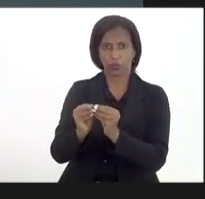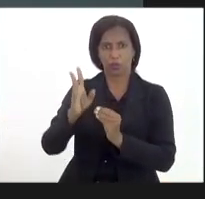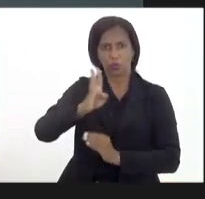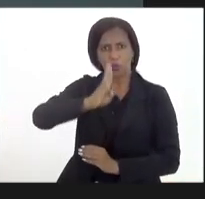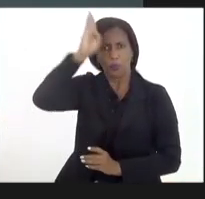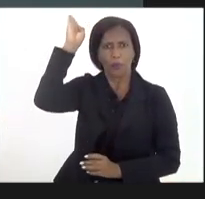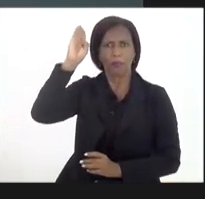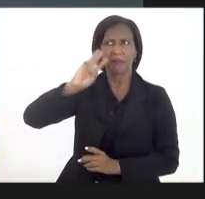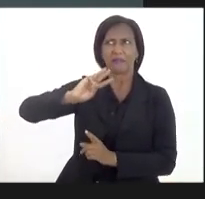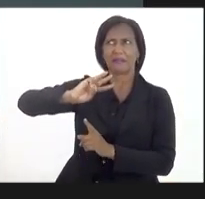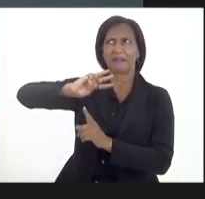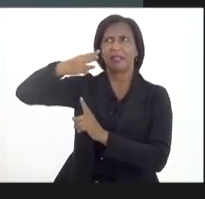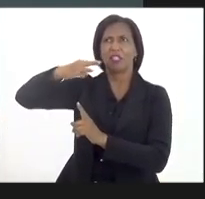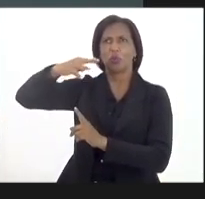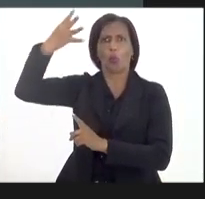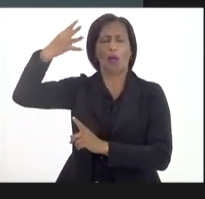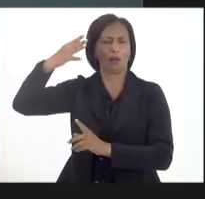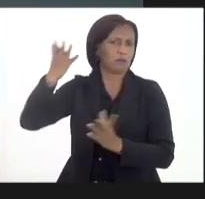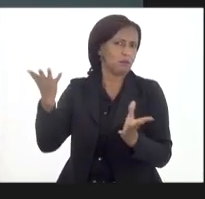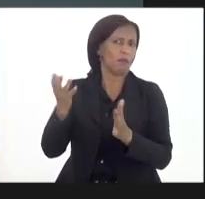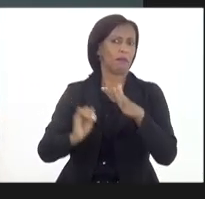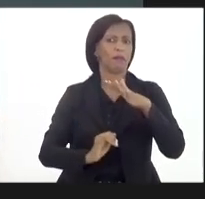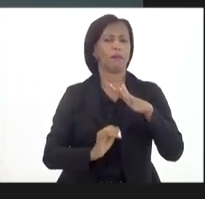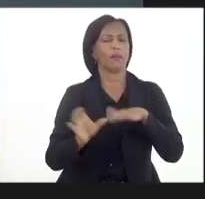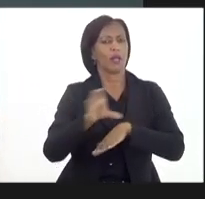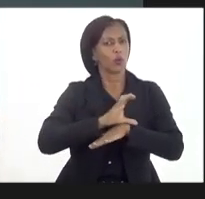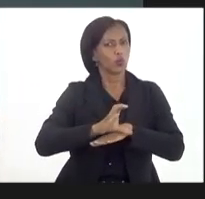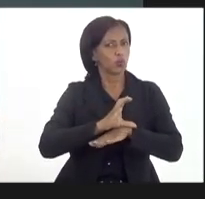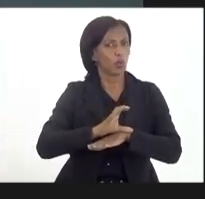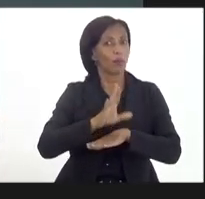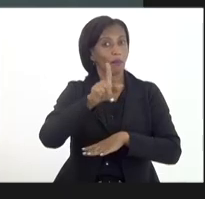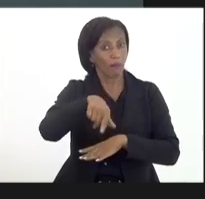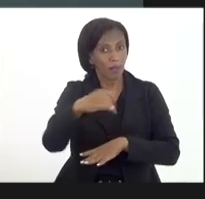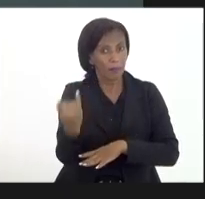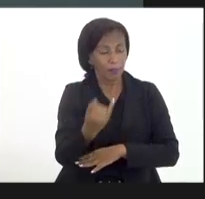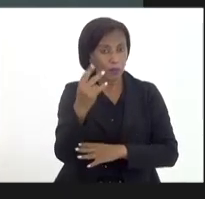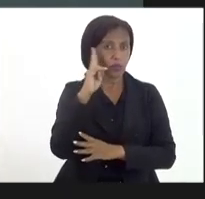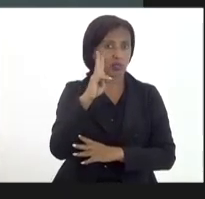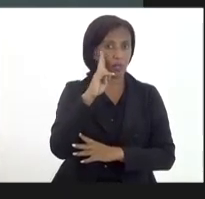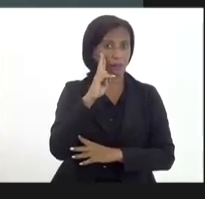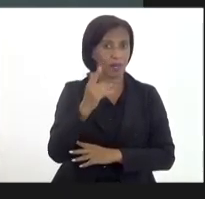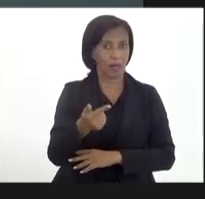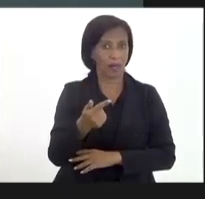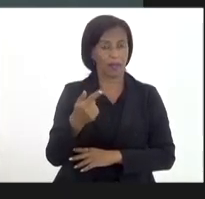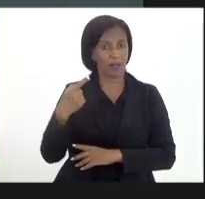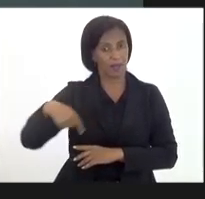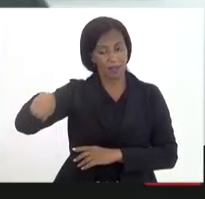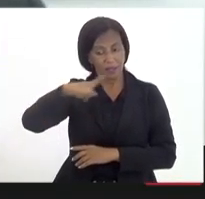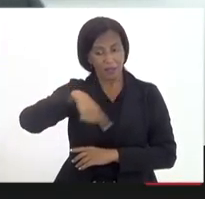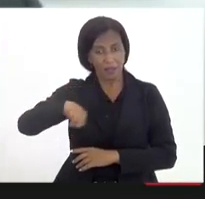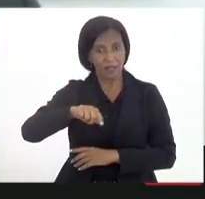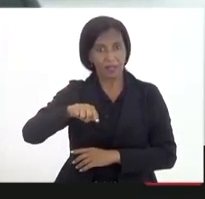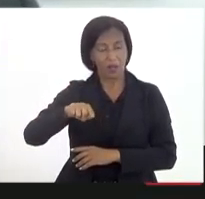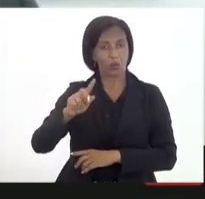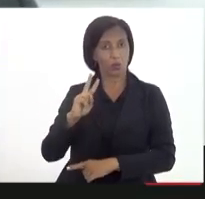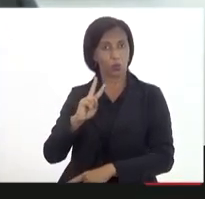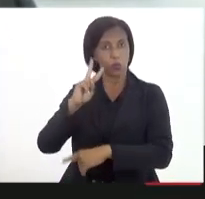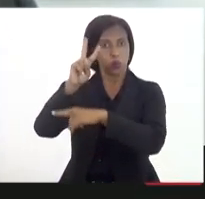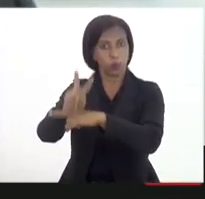Bombeiros a gente tem o triplo ou quádruplo do necessário pela constituição mas é importante frisar que estão sob a égide de sob o manto